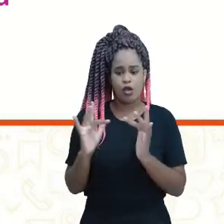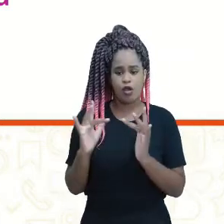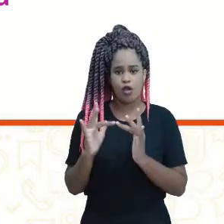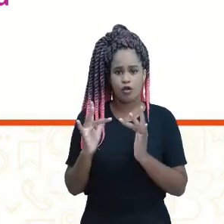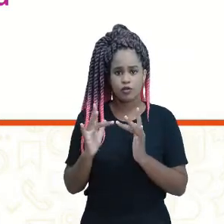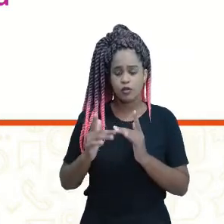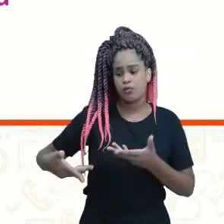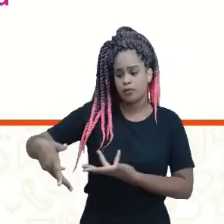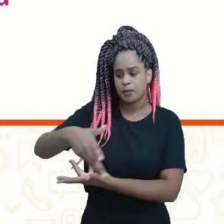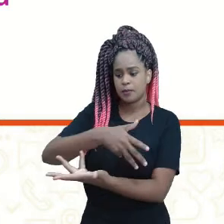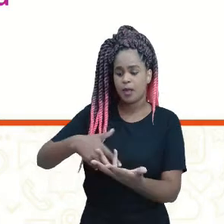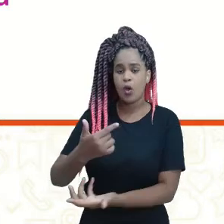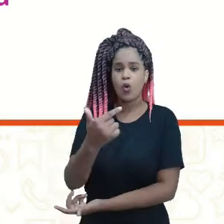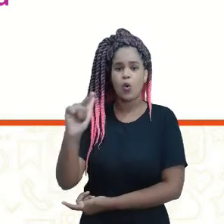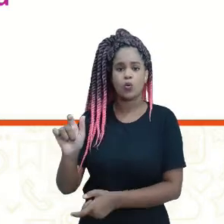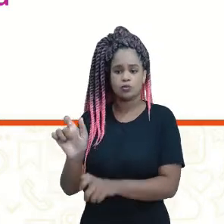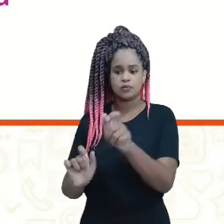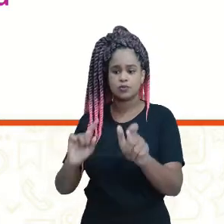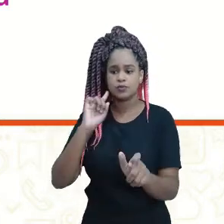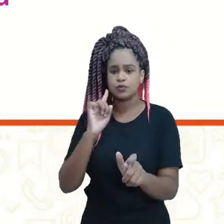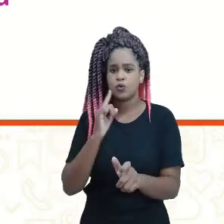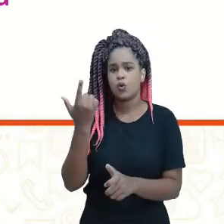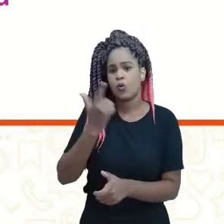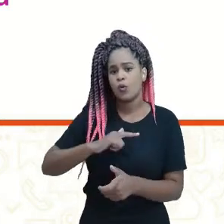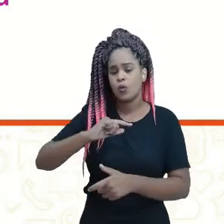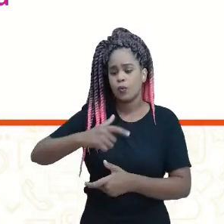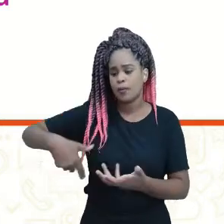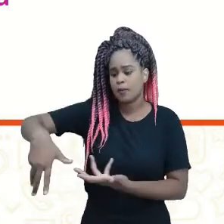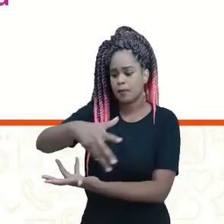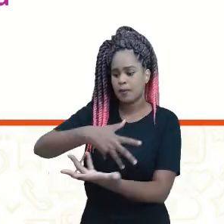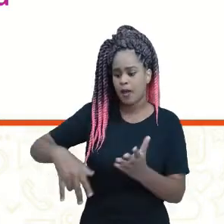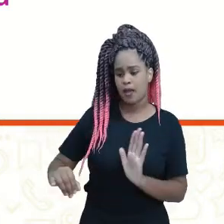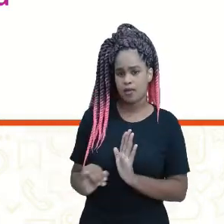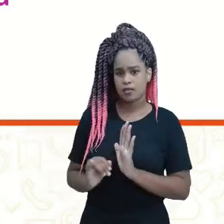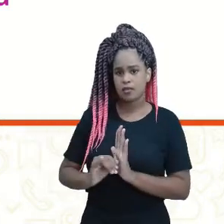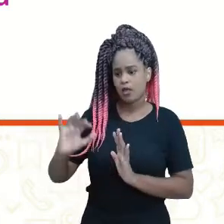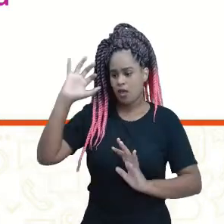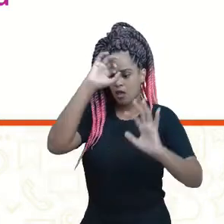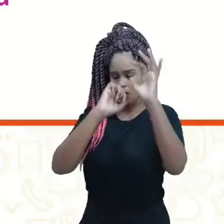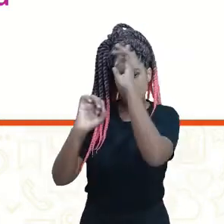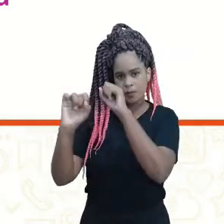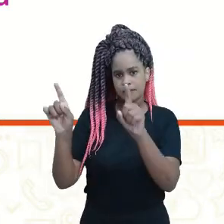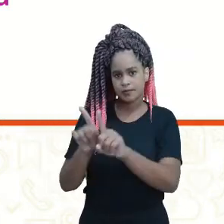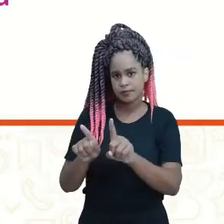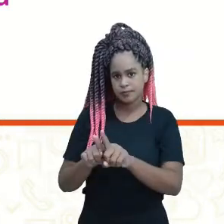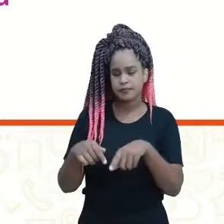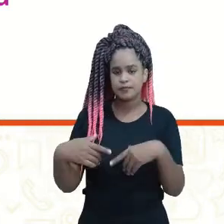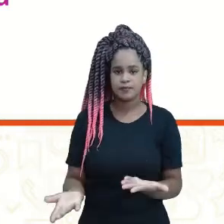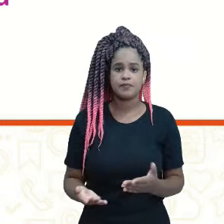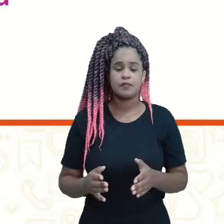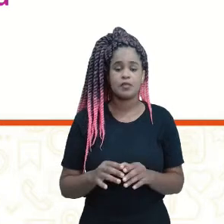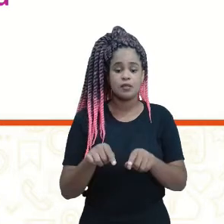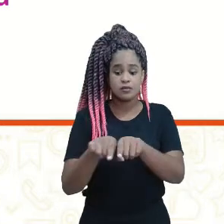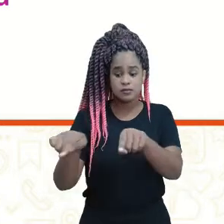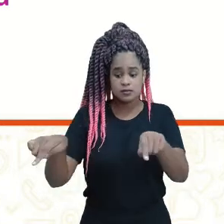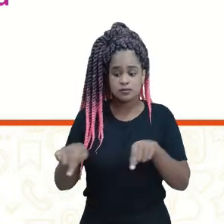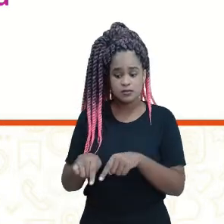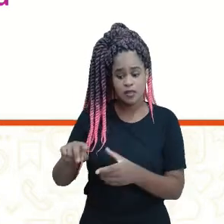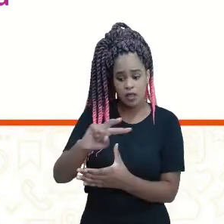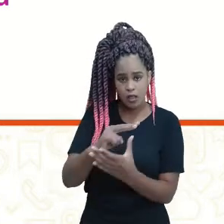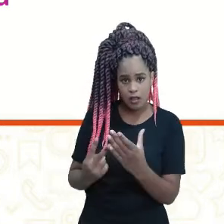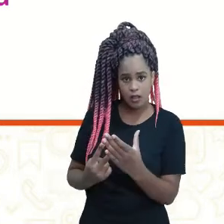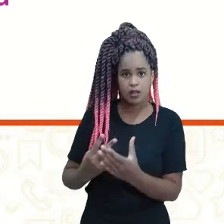com outros surdos, e ali ele vai construindo essa identidade, vai aprendendo. E na sala bilíngue, a